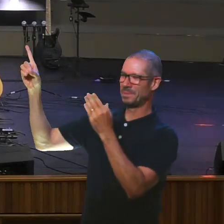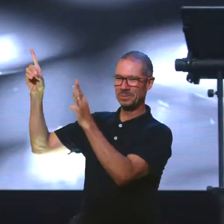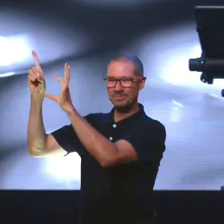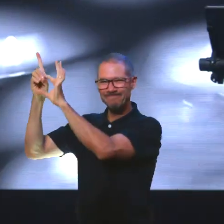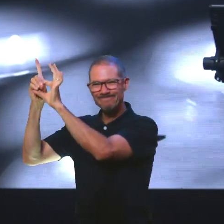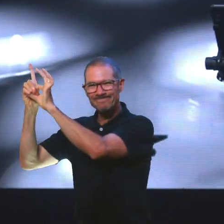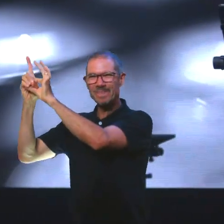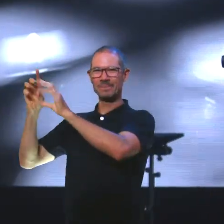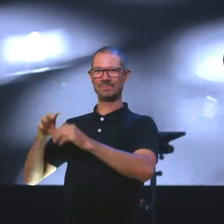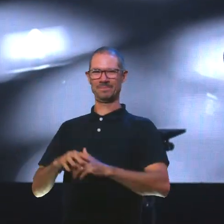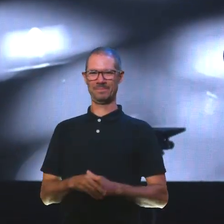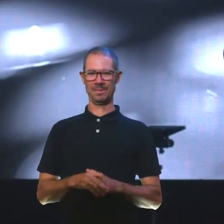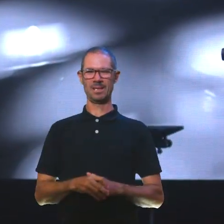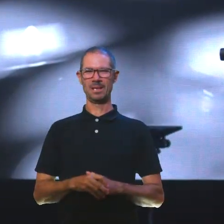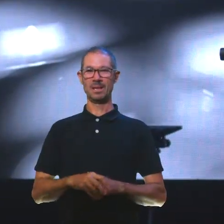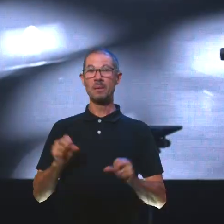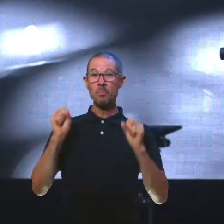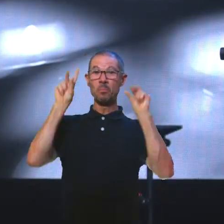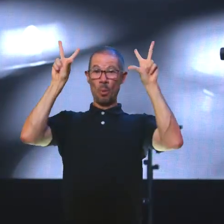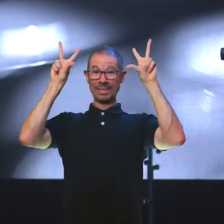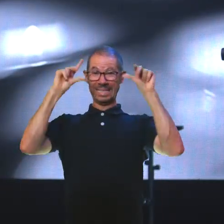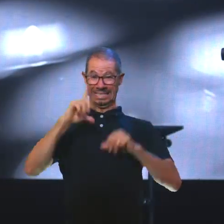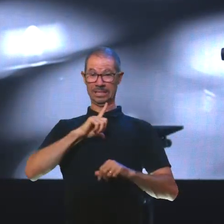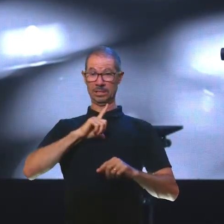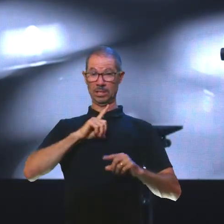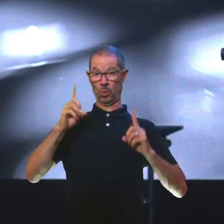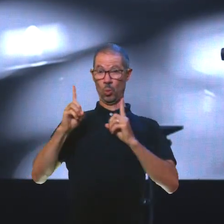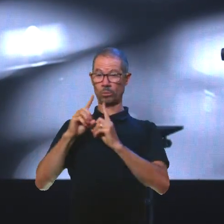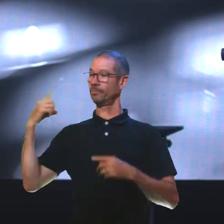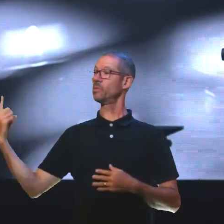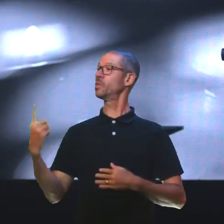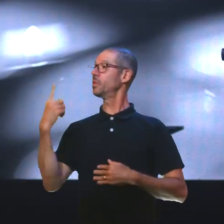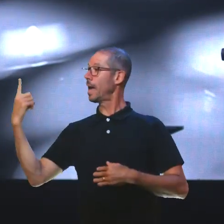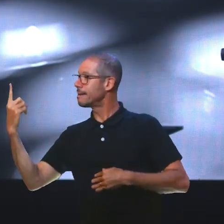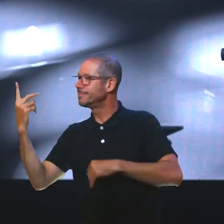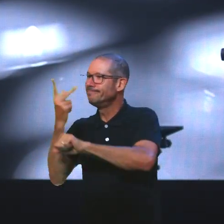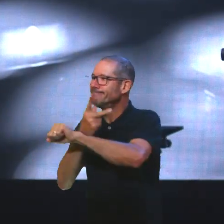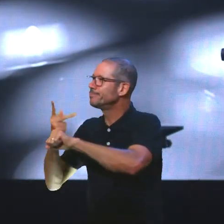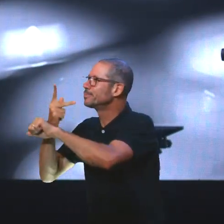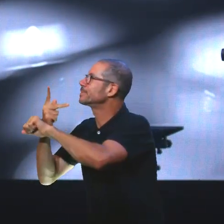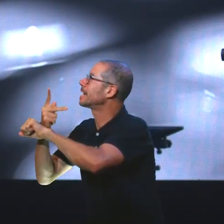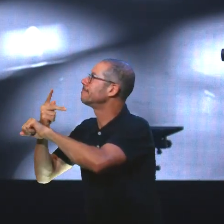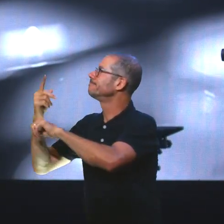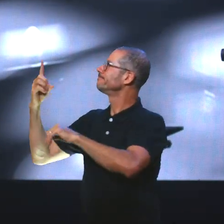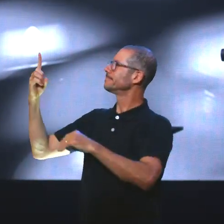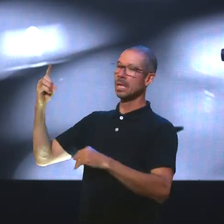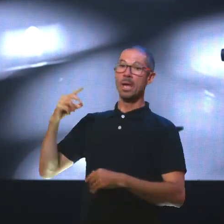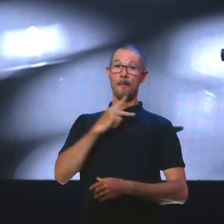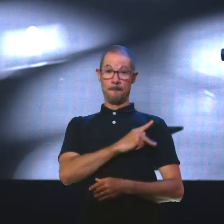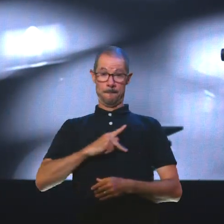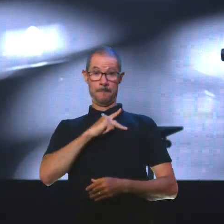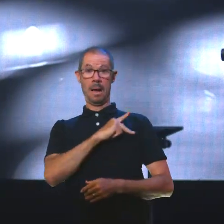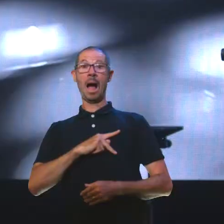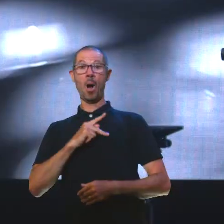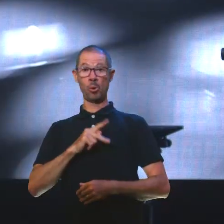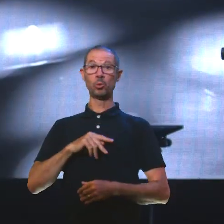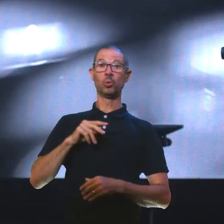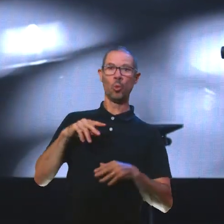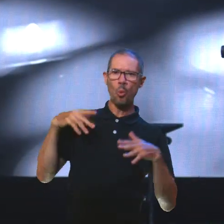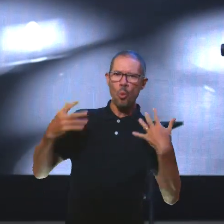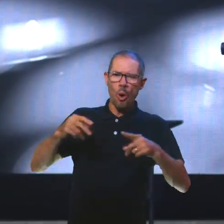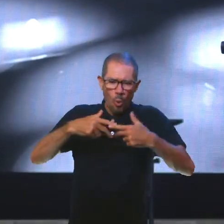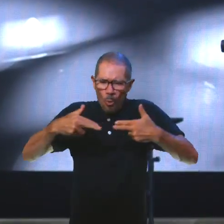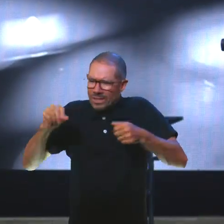presença. Moisés tinha tendo encontro, Davi buscava uma coisa, a face de Deus. Paulo disse: mas uma única